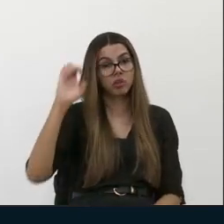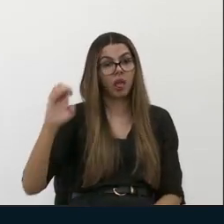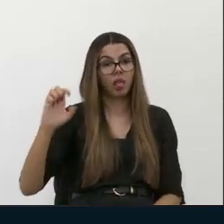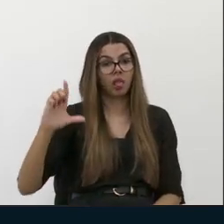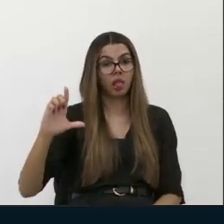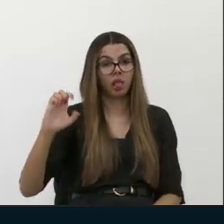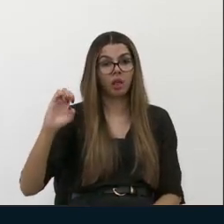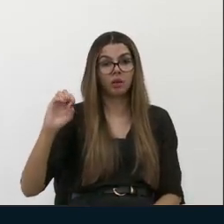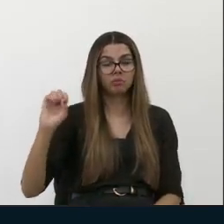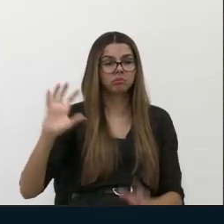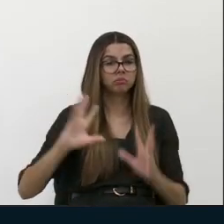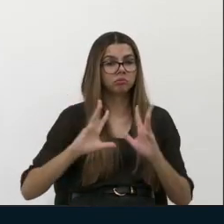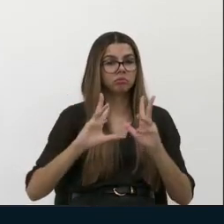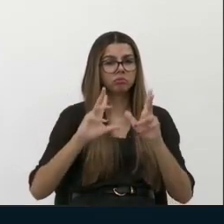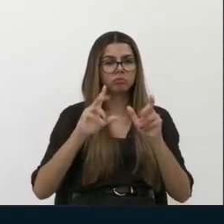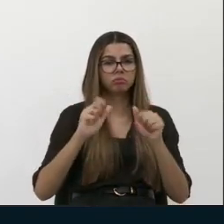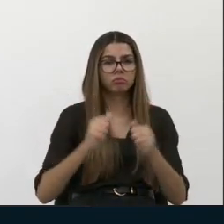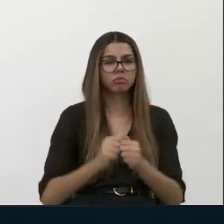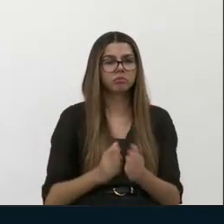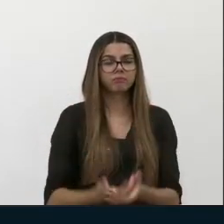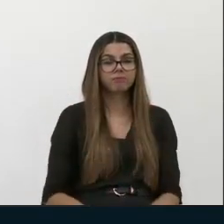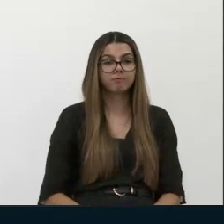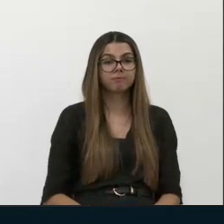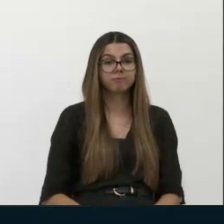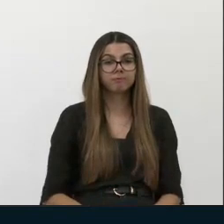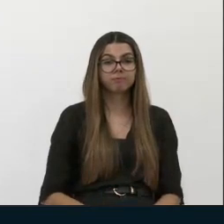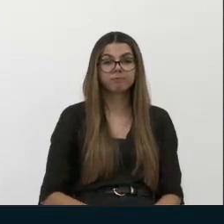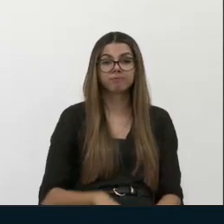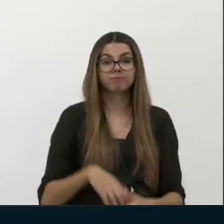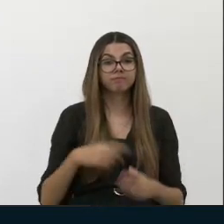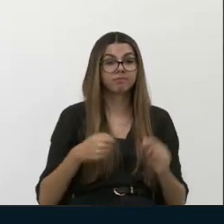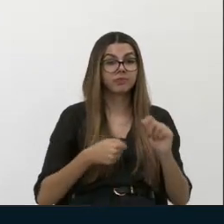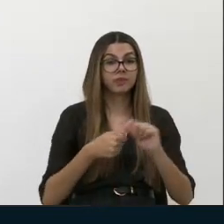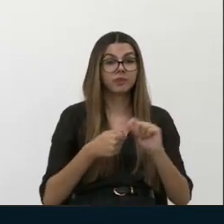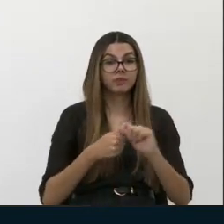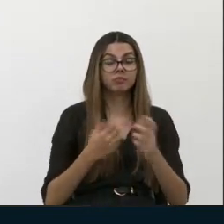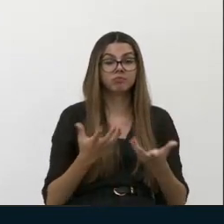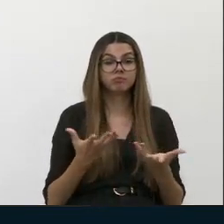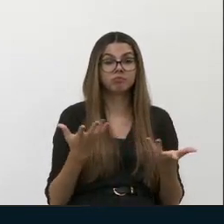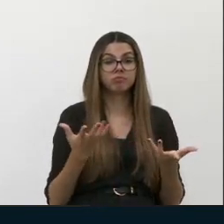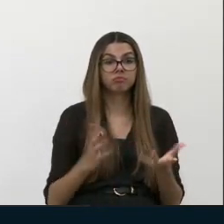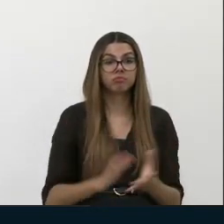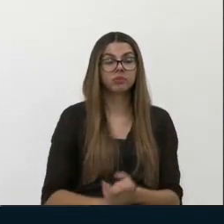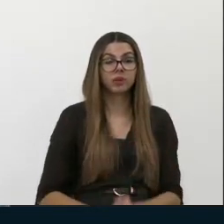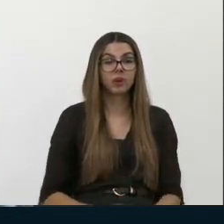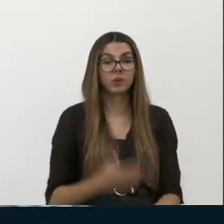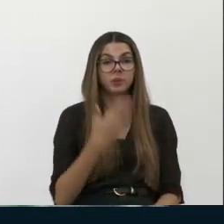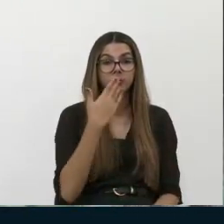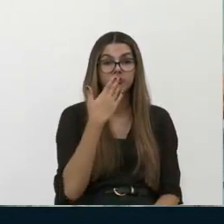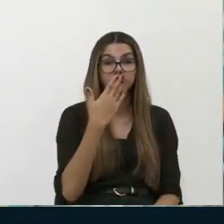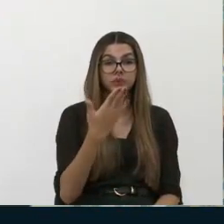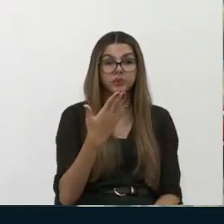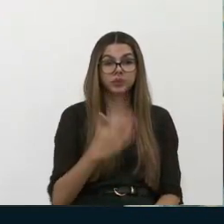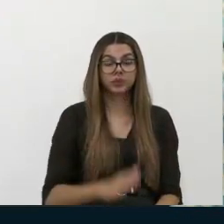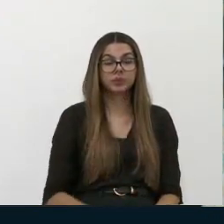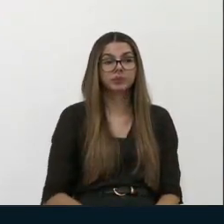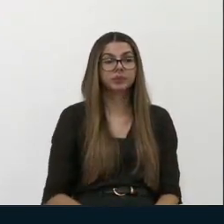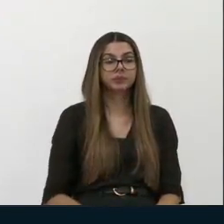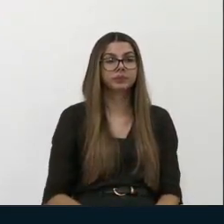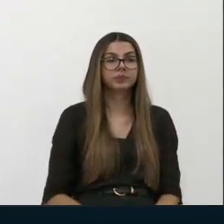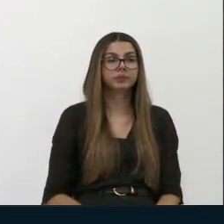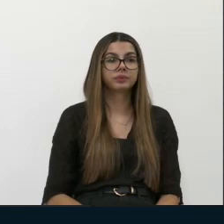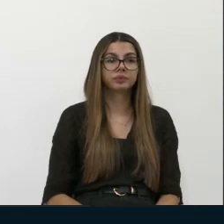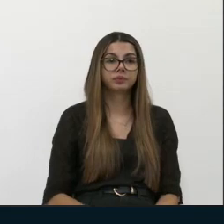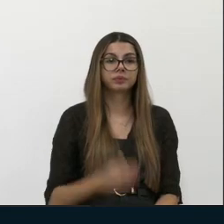todo mundo. E ninguém resolve o problema. Queria pedir aqui, vereador Seminaldo, você